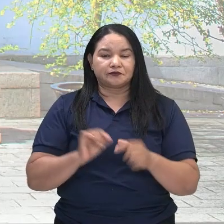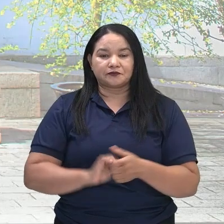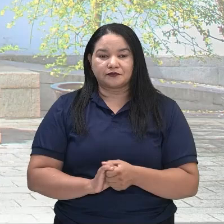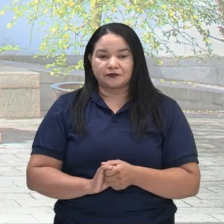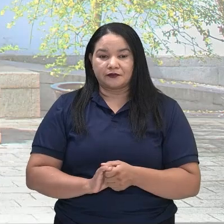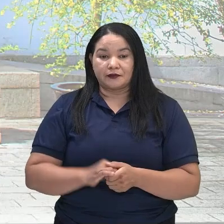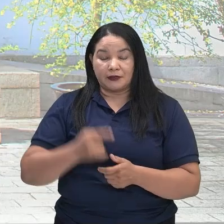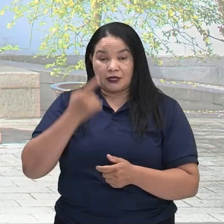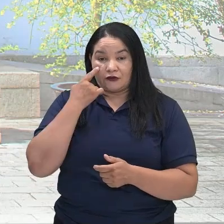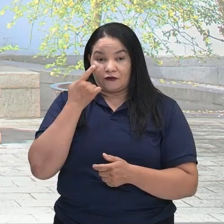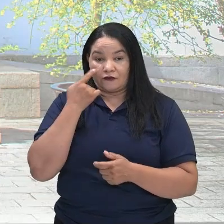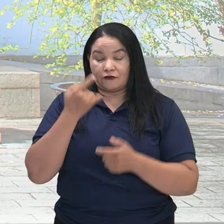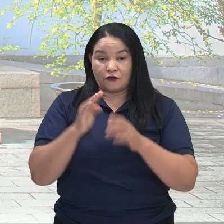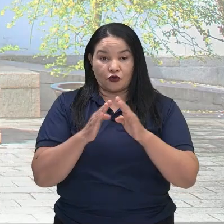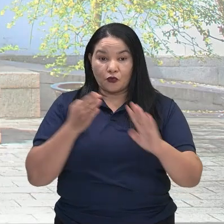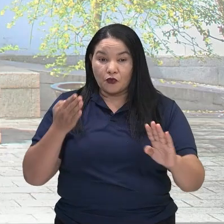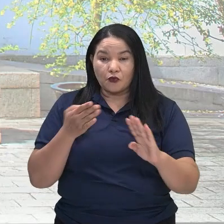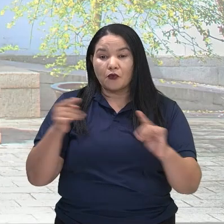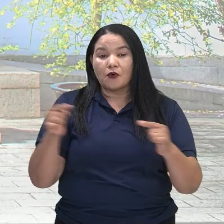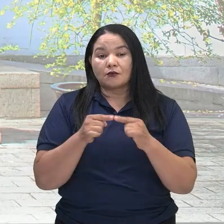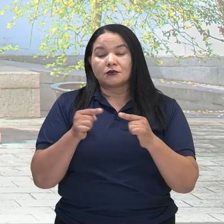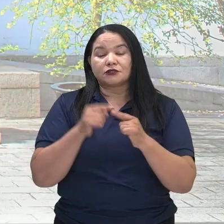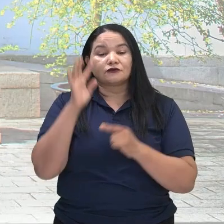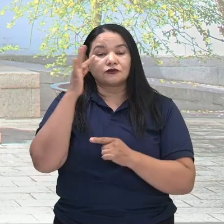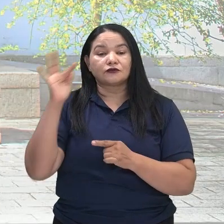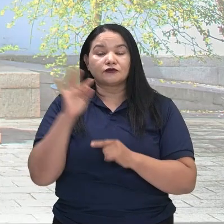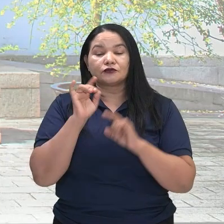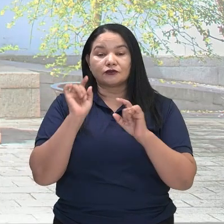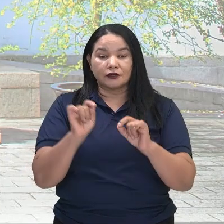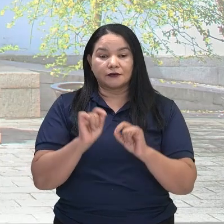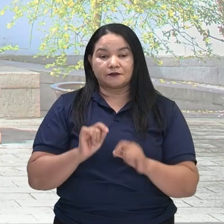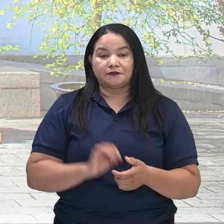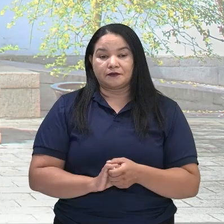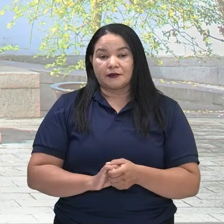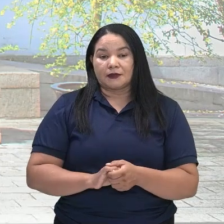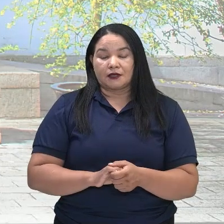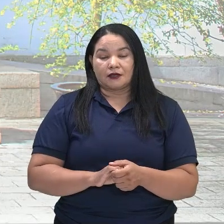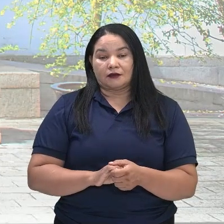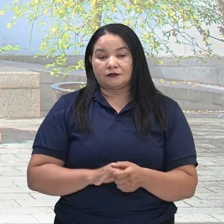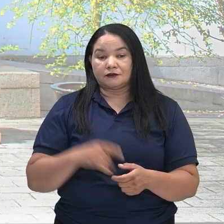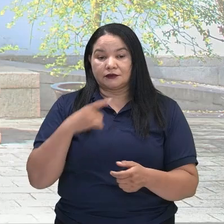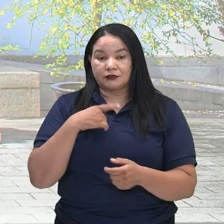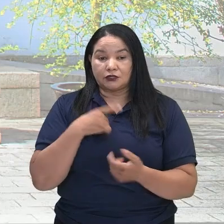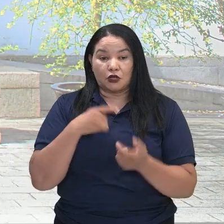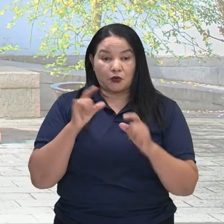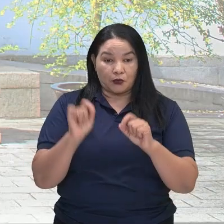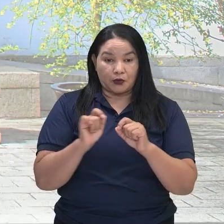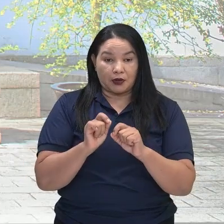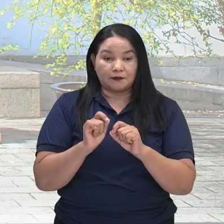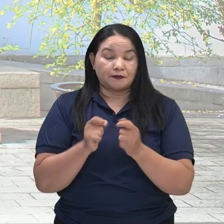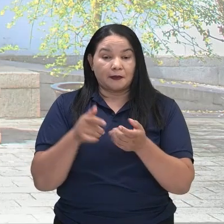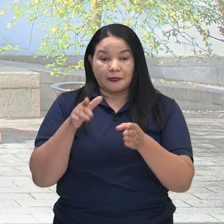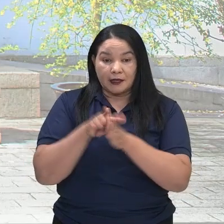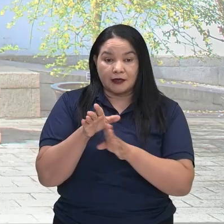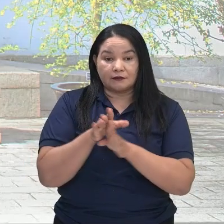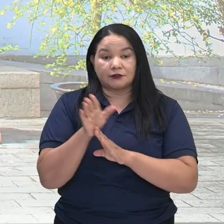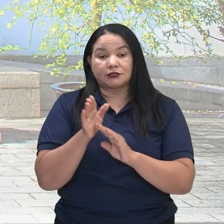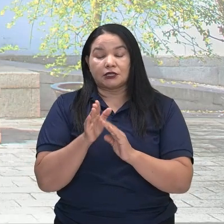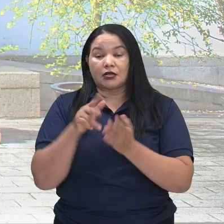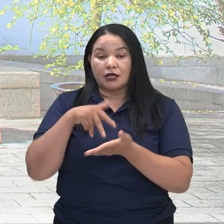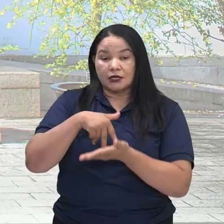do Kung Fu trabalha? Então, observem aqui. Nós temos a questão da disciplina, do equilíbrio,